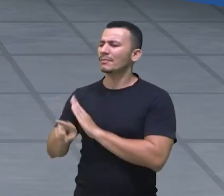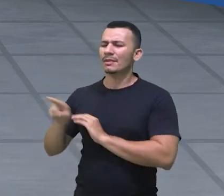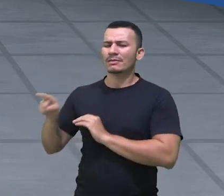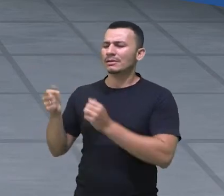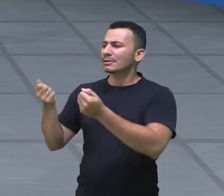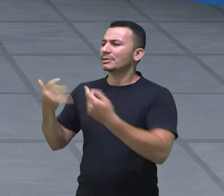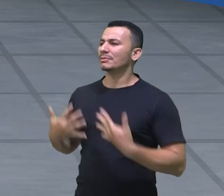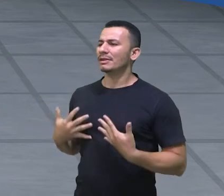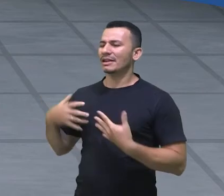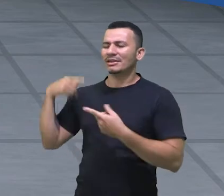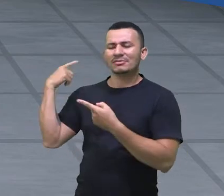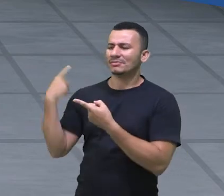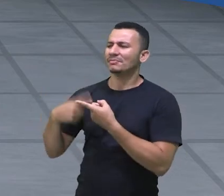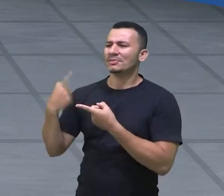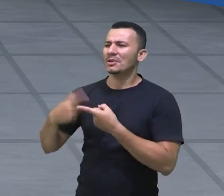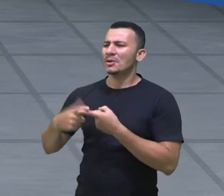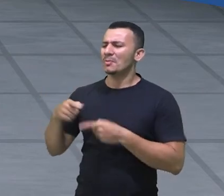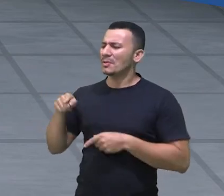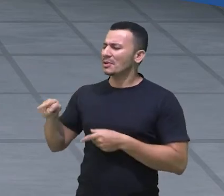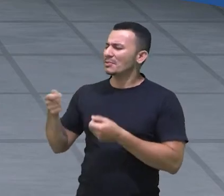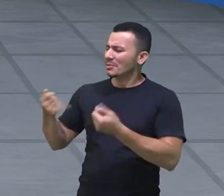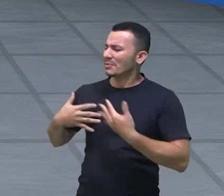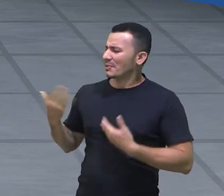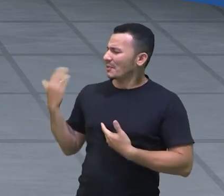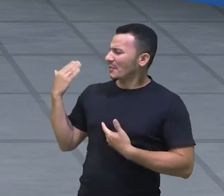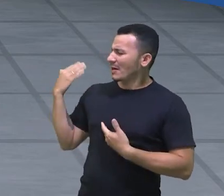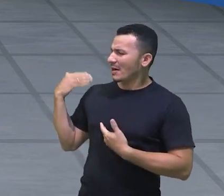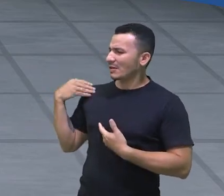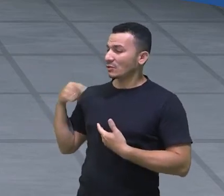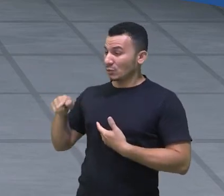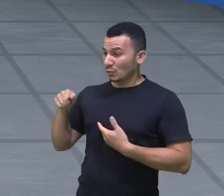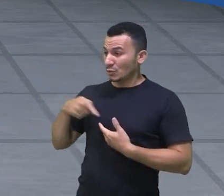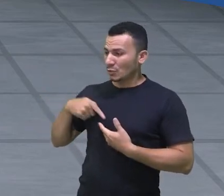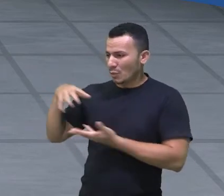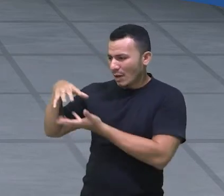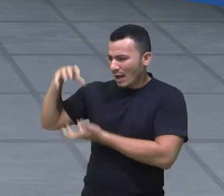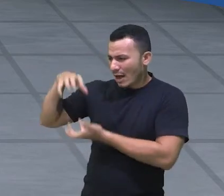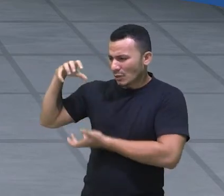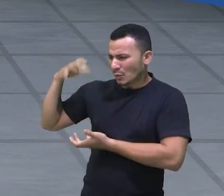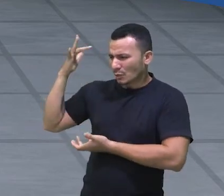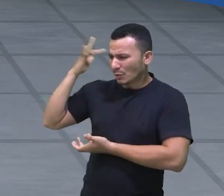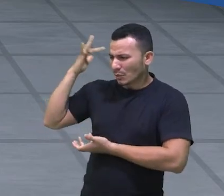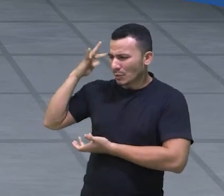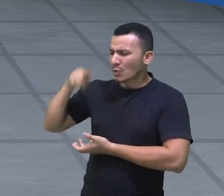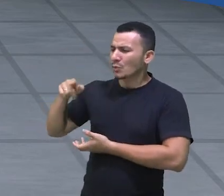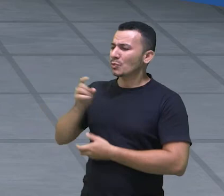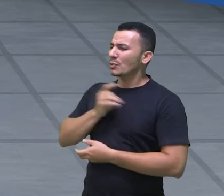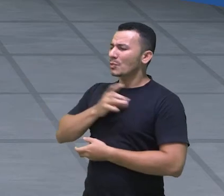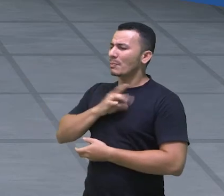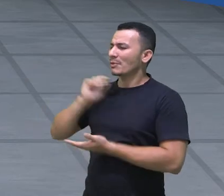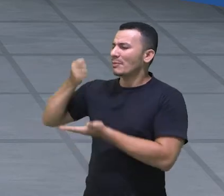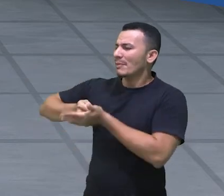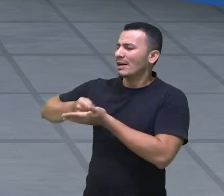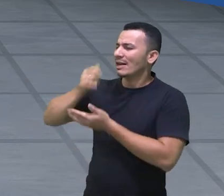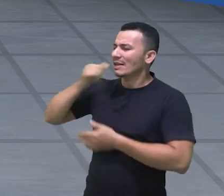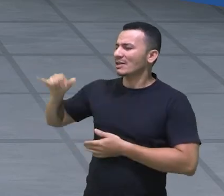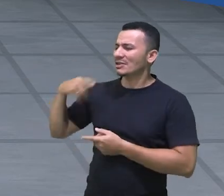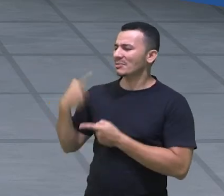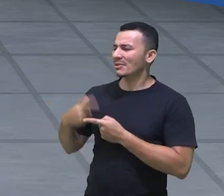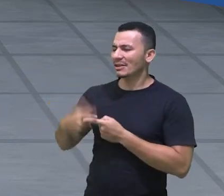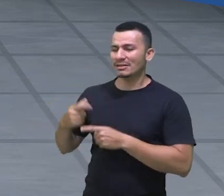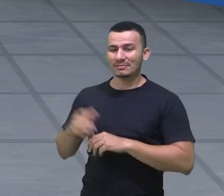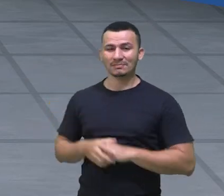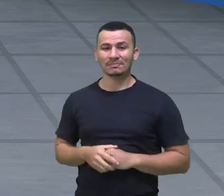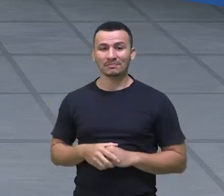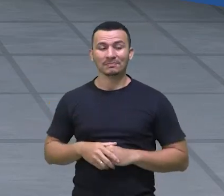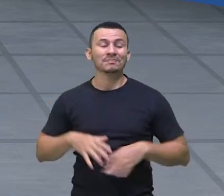pra gente por que você me falou lá atrás que quando você for adulto você vai ter medo da conta de energia.